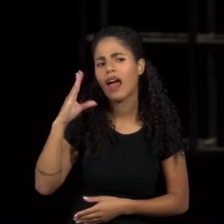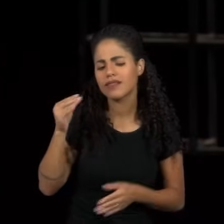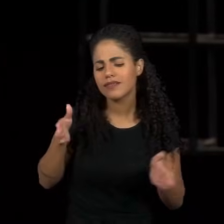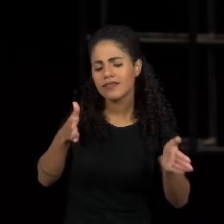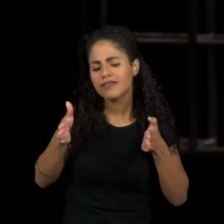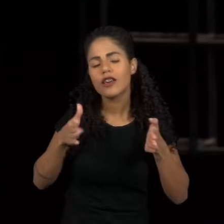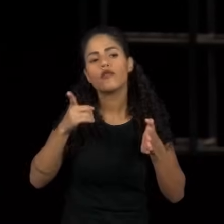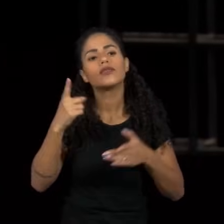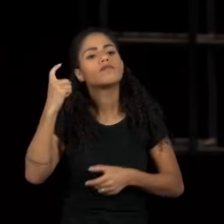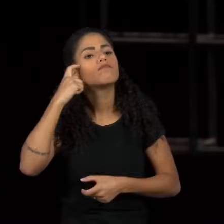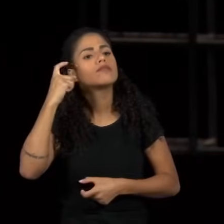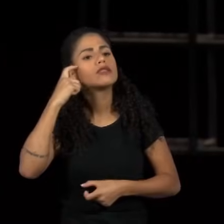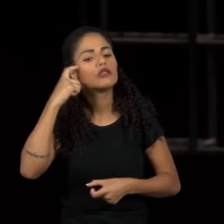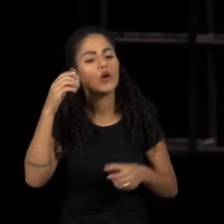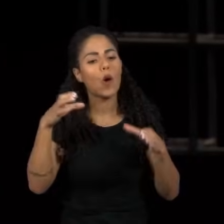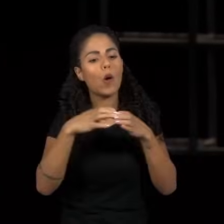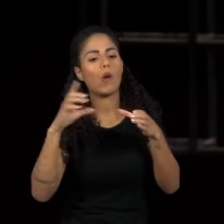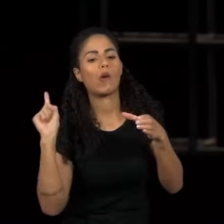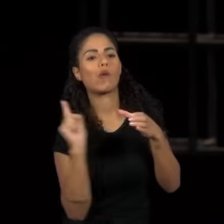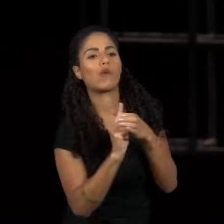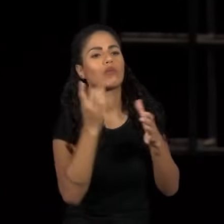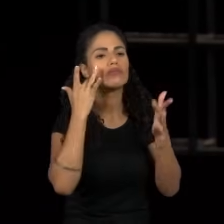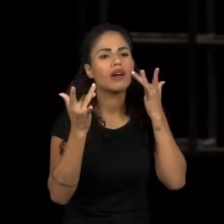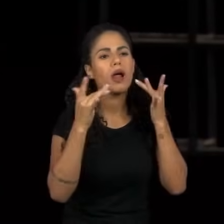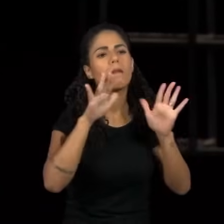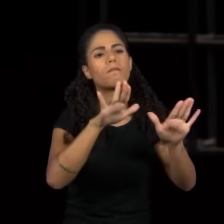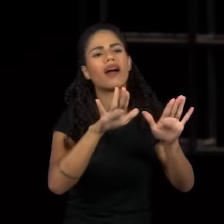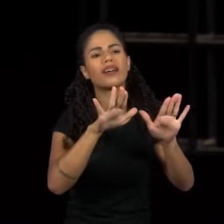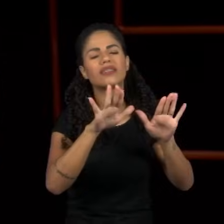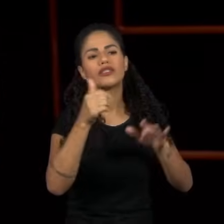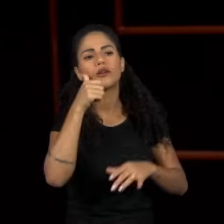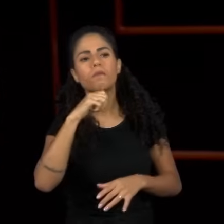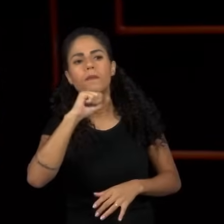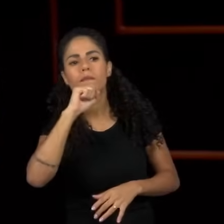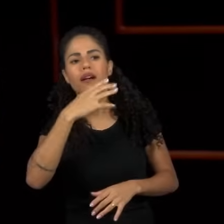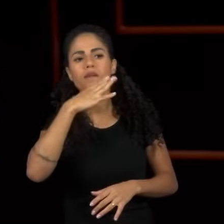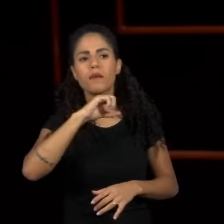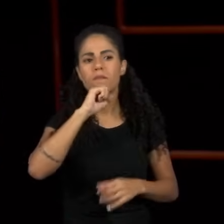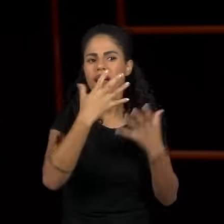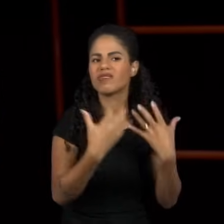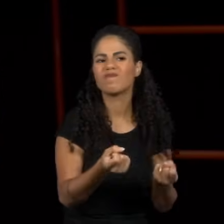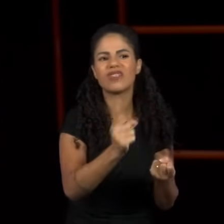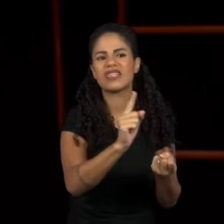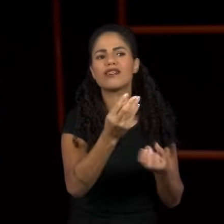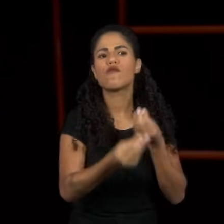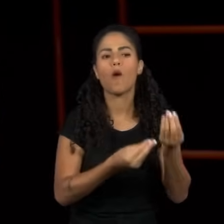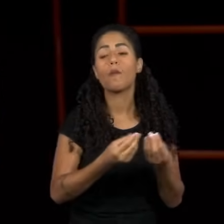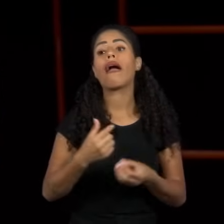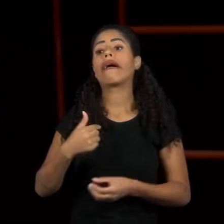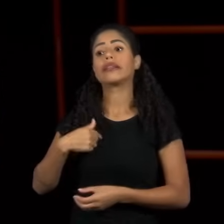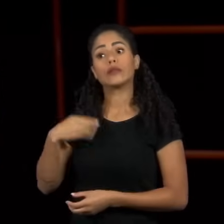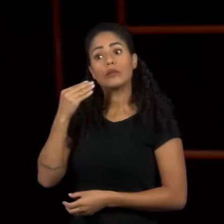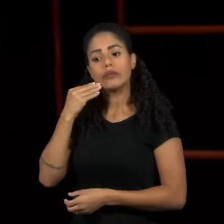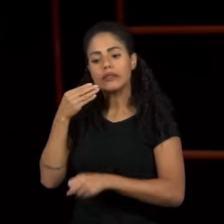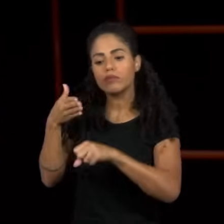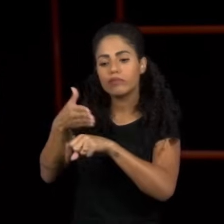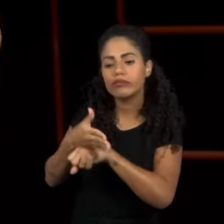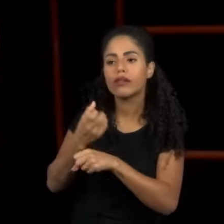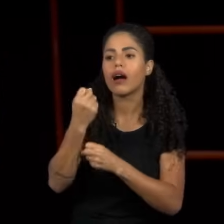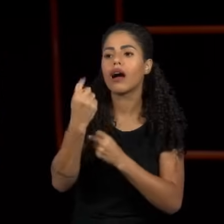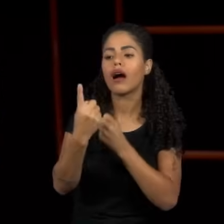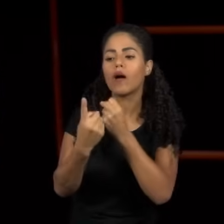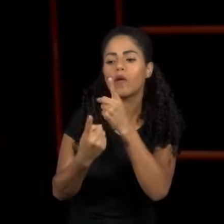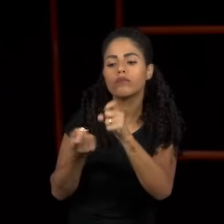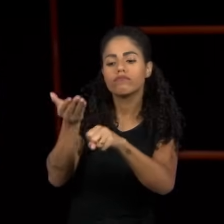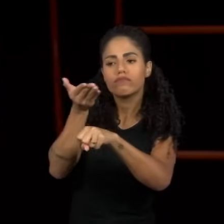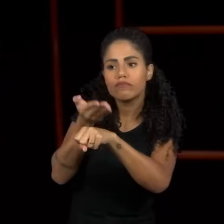entrar para um grupo de teatro, mas seus pais não gostaram muito da ideia. Eu cheguei a frequentar um pouco os ensaios, mas era